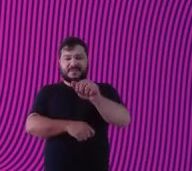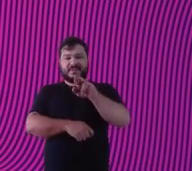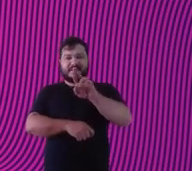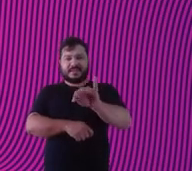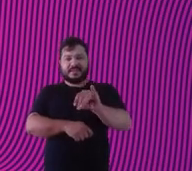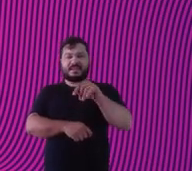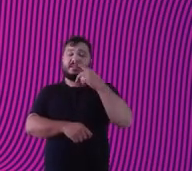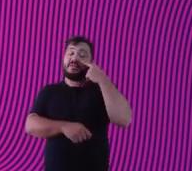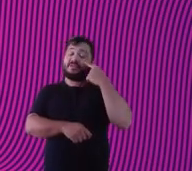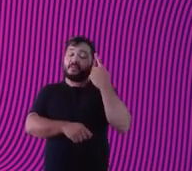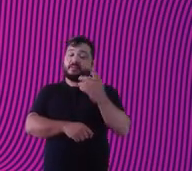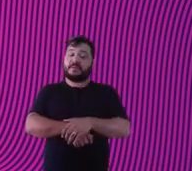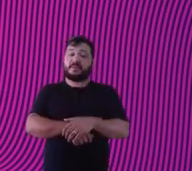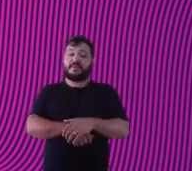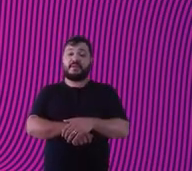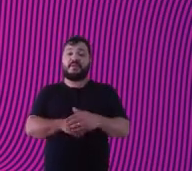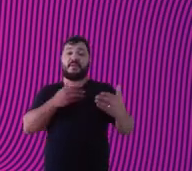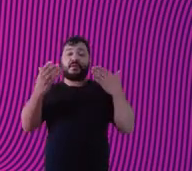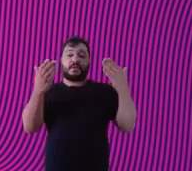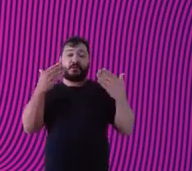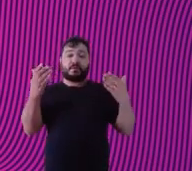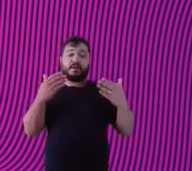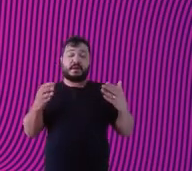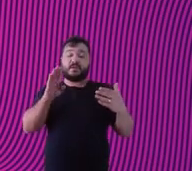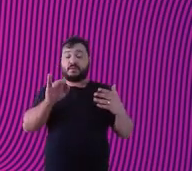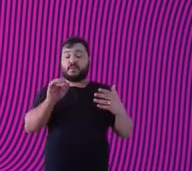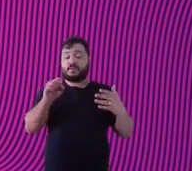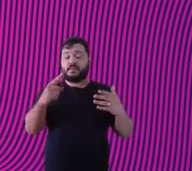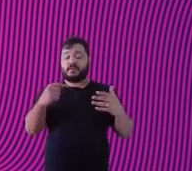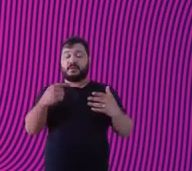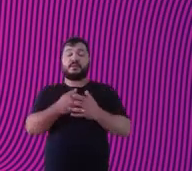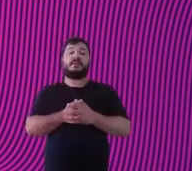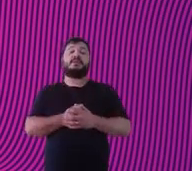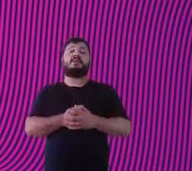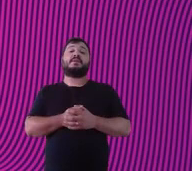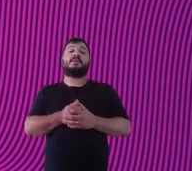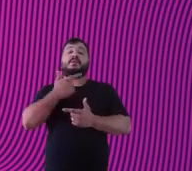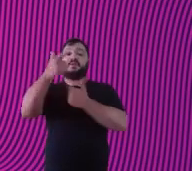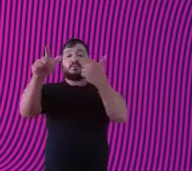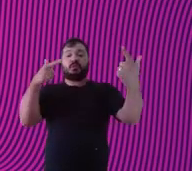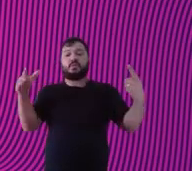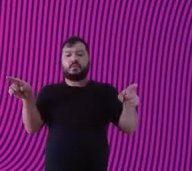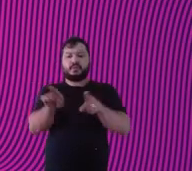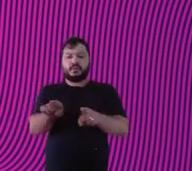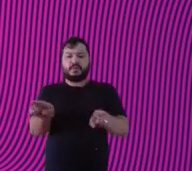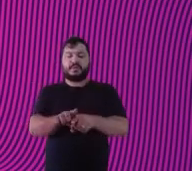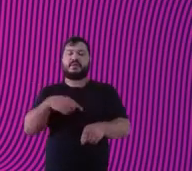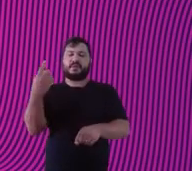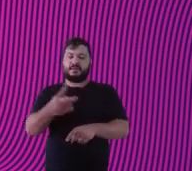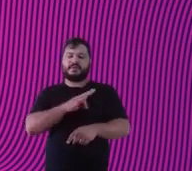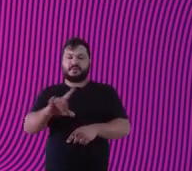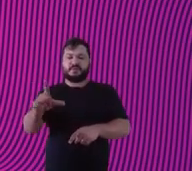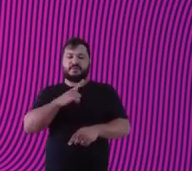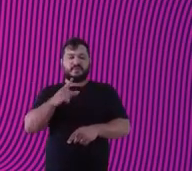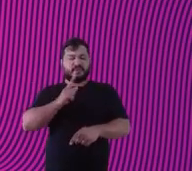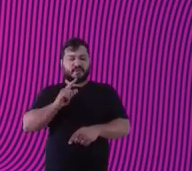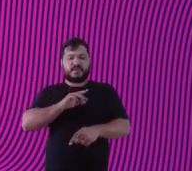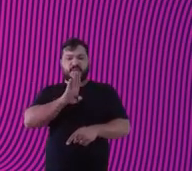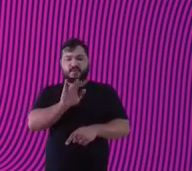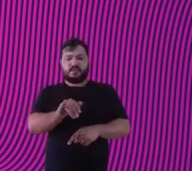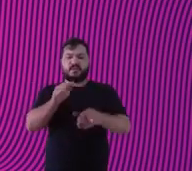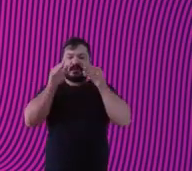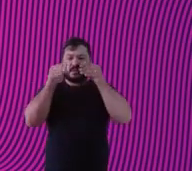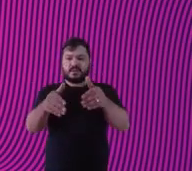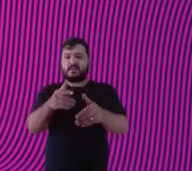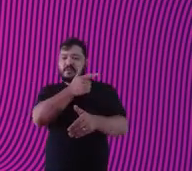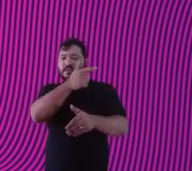vamos ver aí comparado com bicho específico e outros alvos também a gente vai ter um cartão bicho esse por exemplo